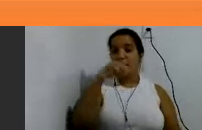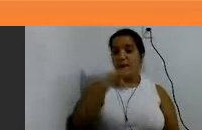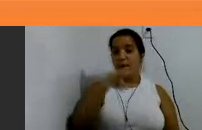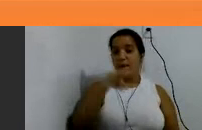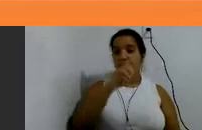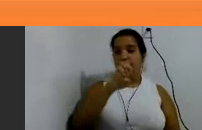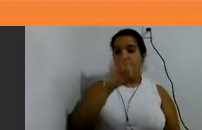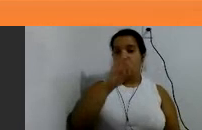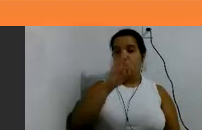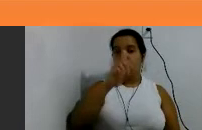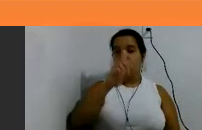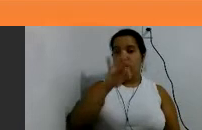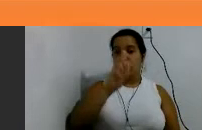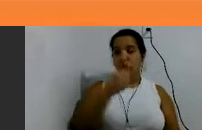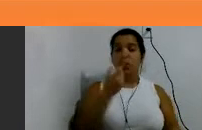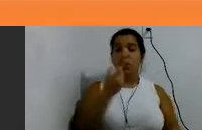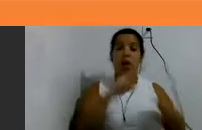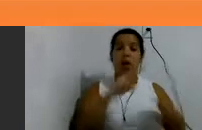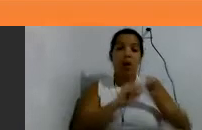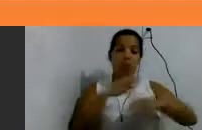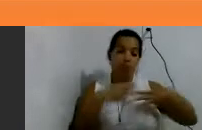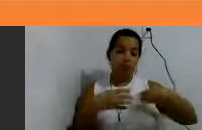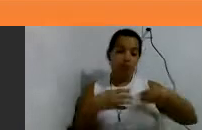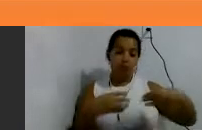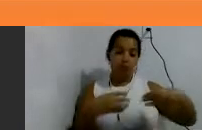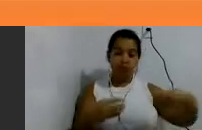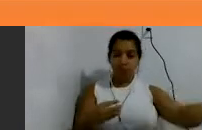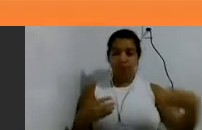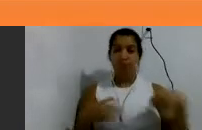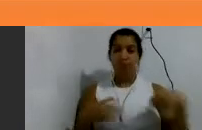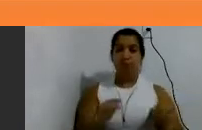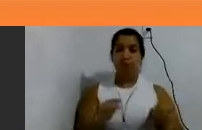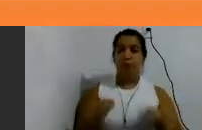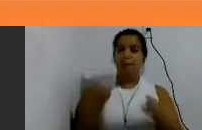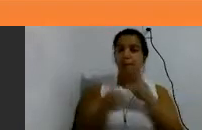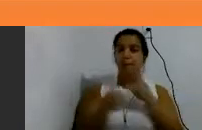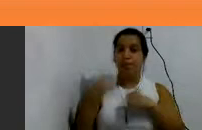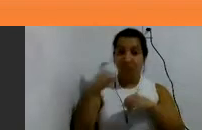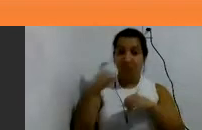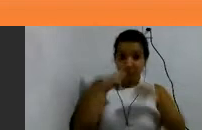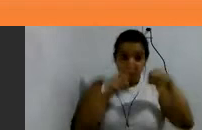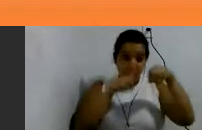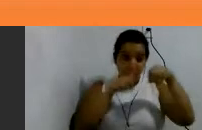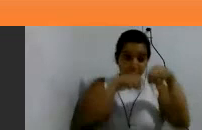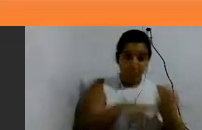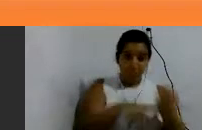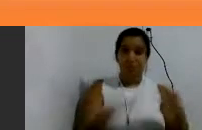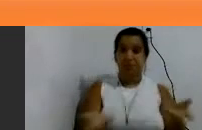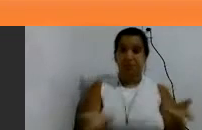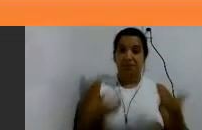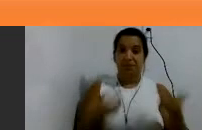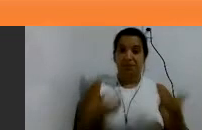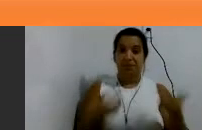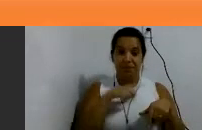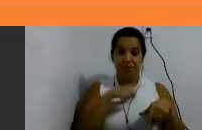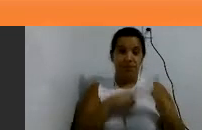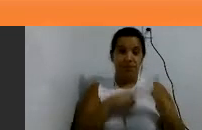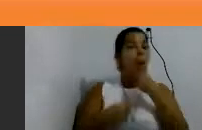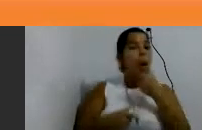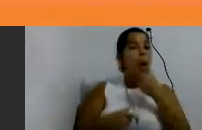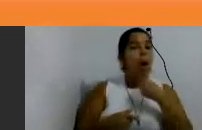o gametócito é o quê? A reprodução sexuada do parasita. Então, a gente tem tanto o macho quanto